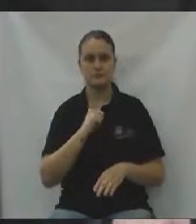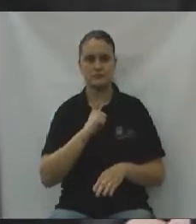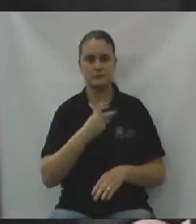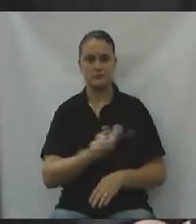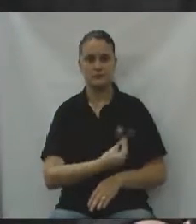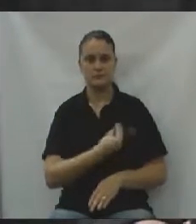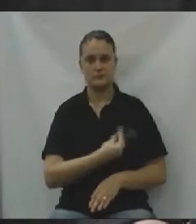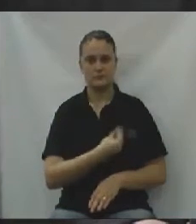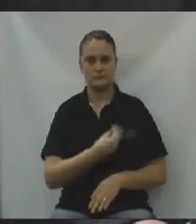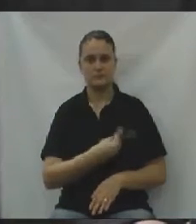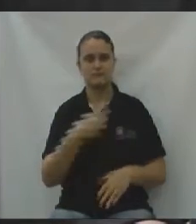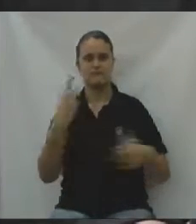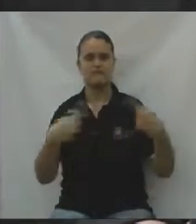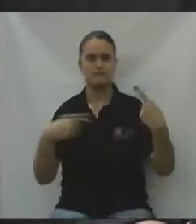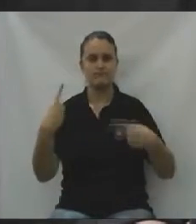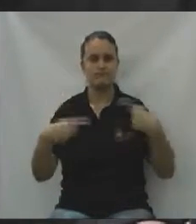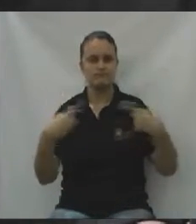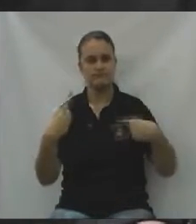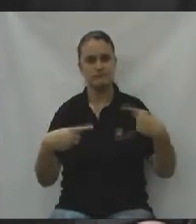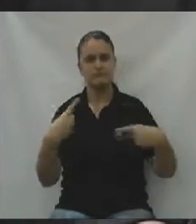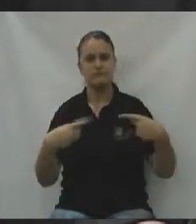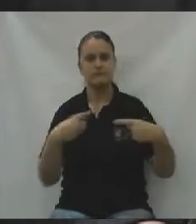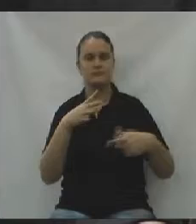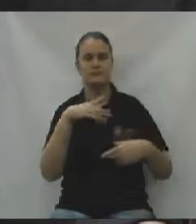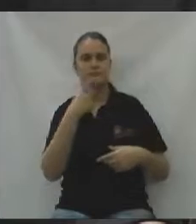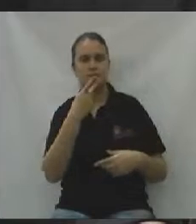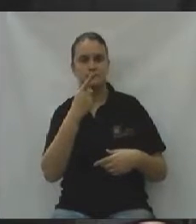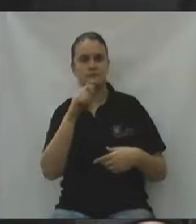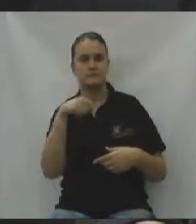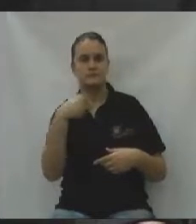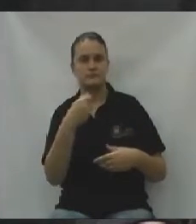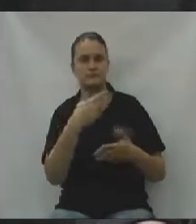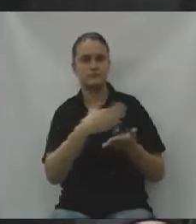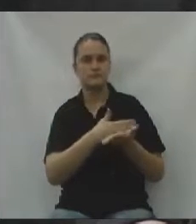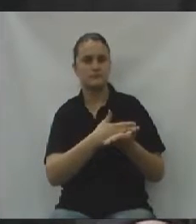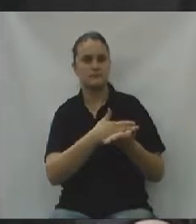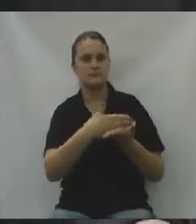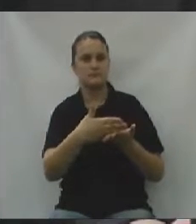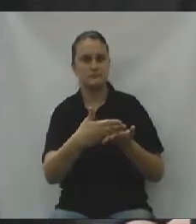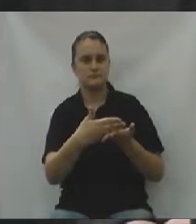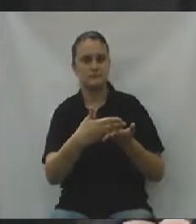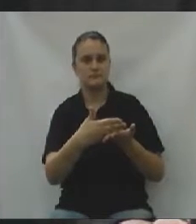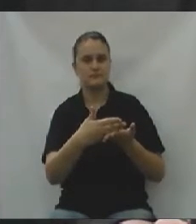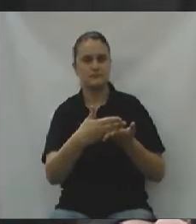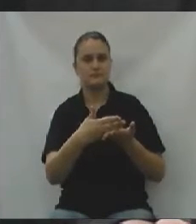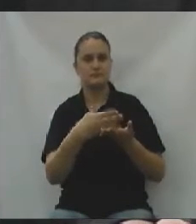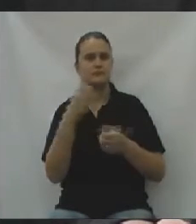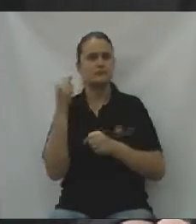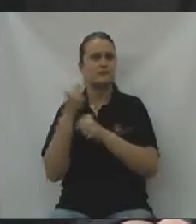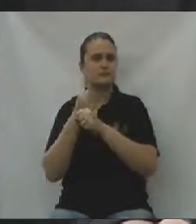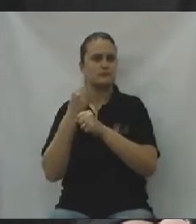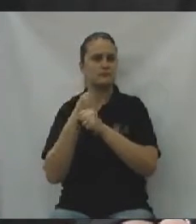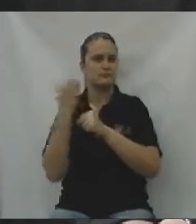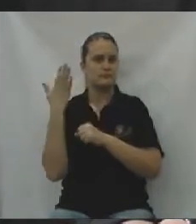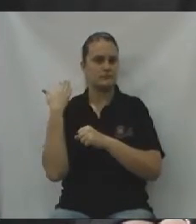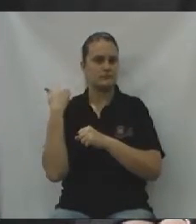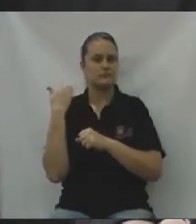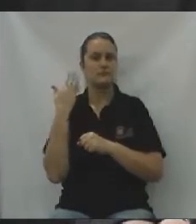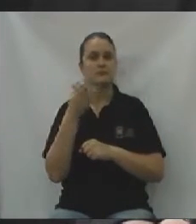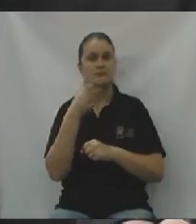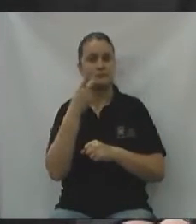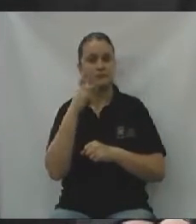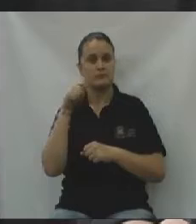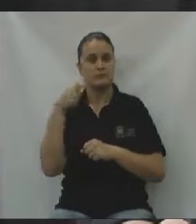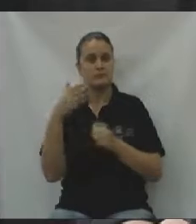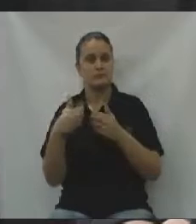em meio a uma discussão que se inicia há vários anos sobre